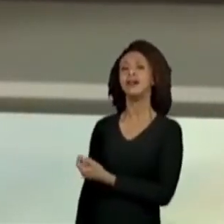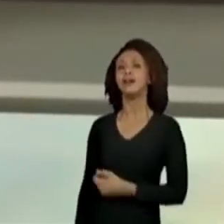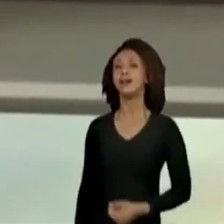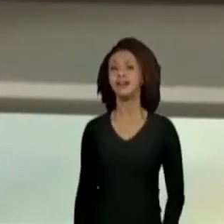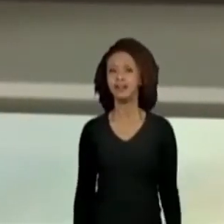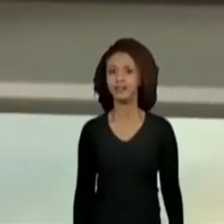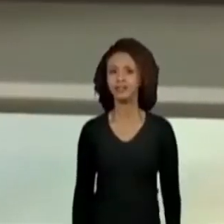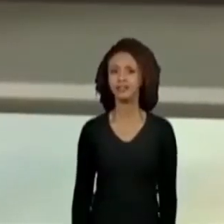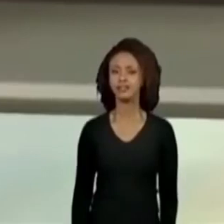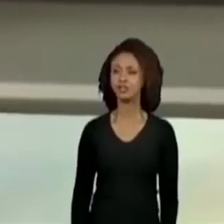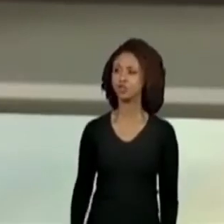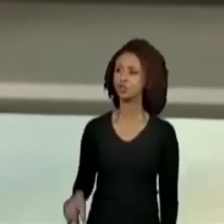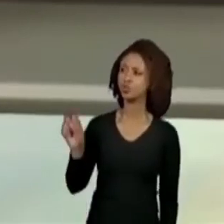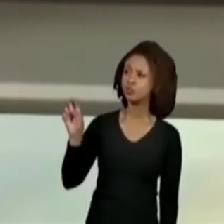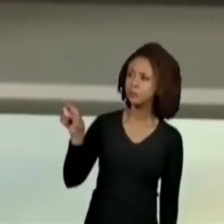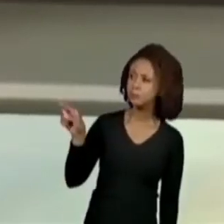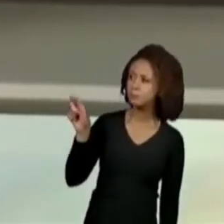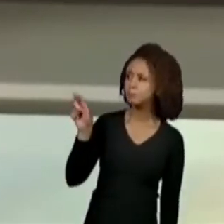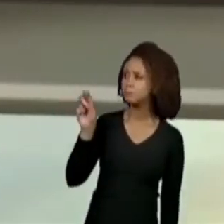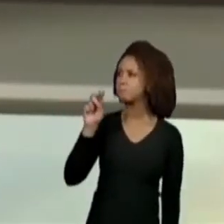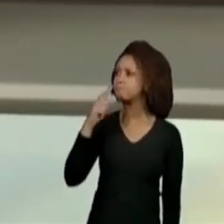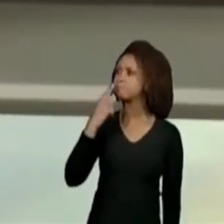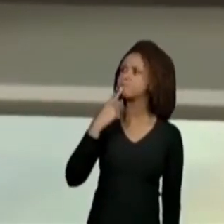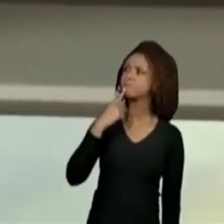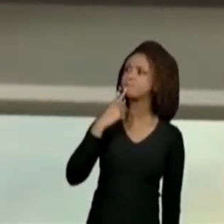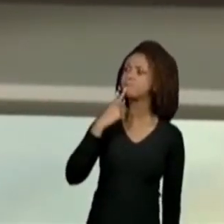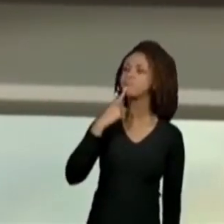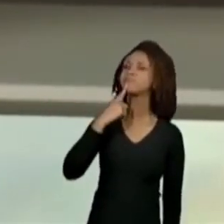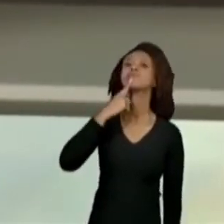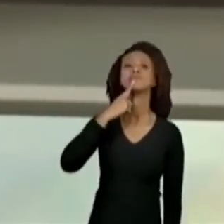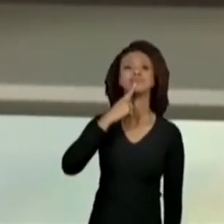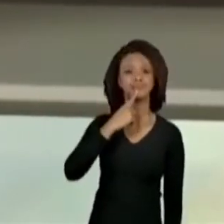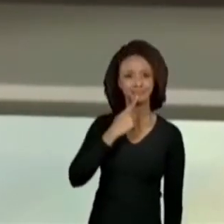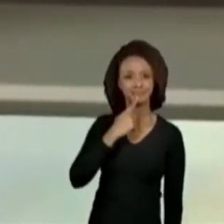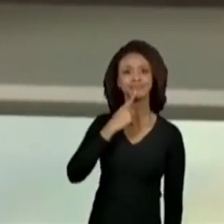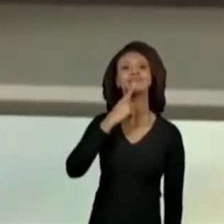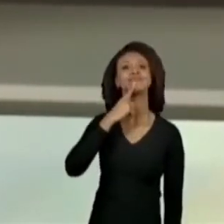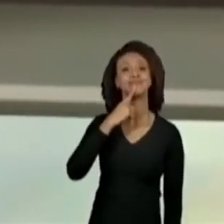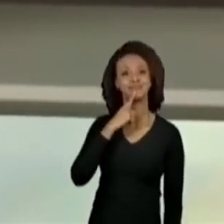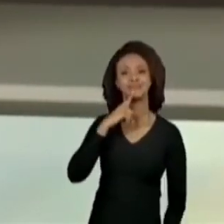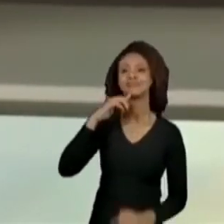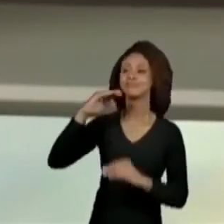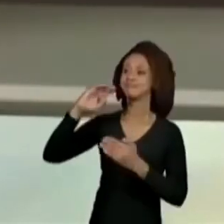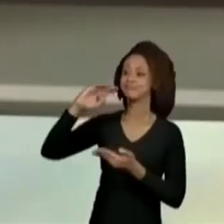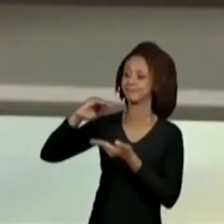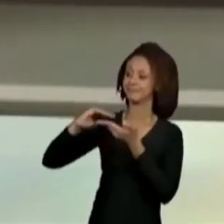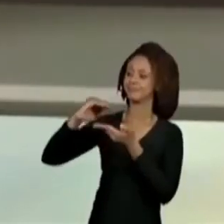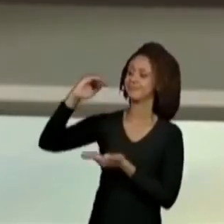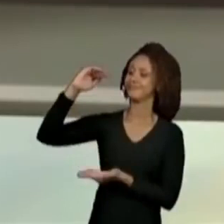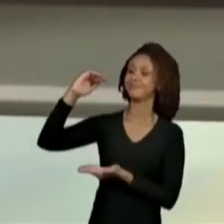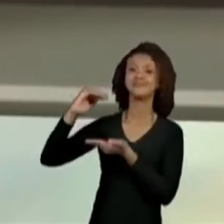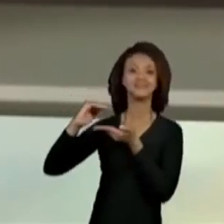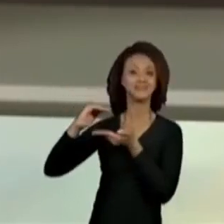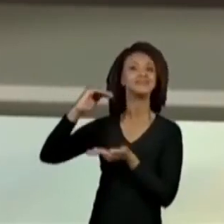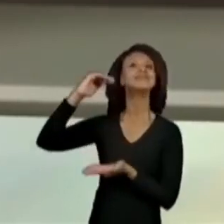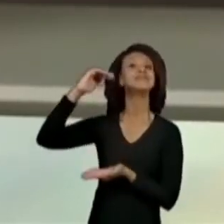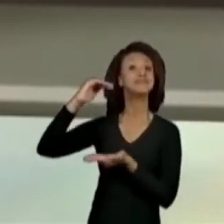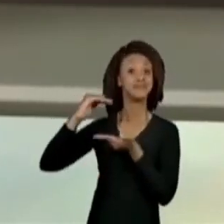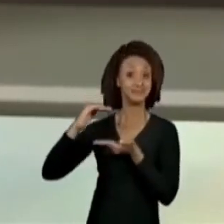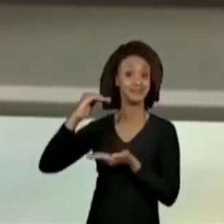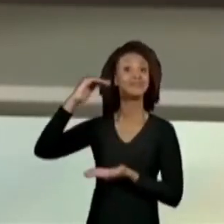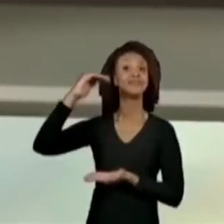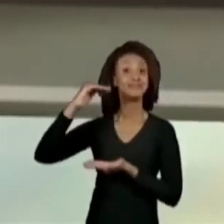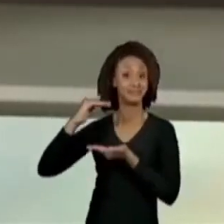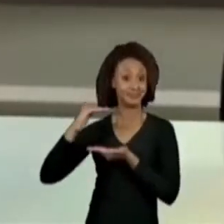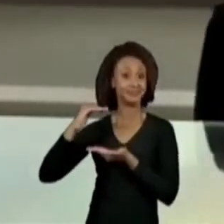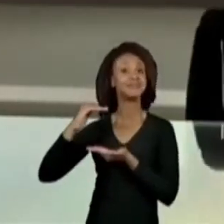Olhando pro... Para os dois objetos. O tamanho, muito bem, isso mesmo, não